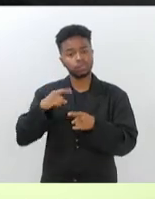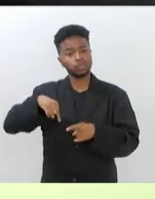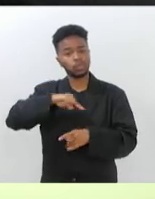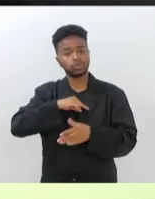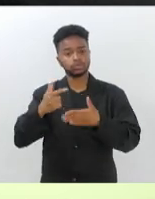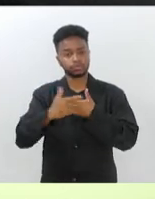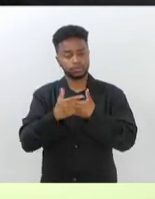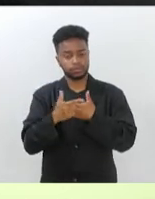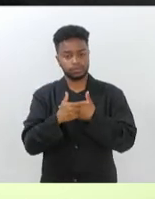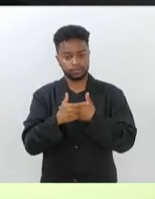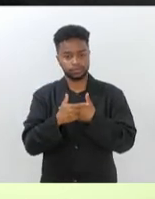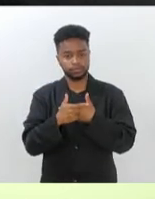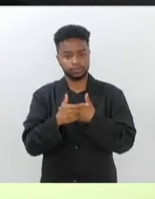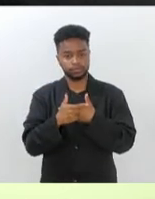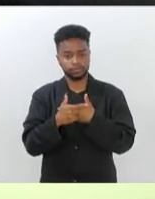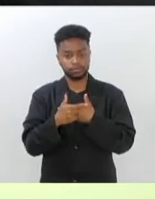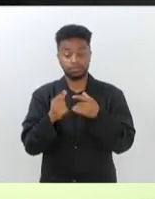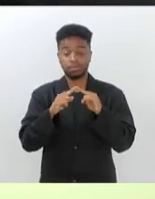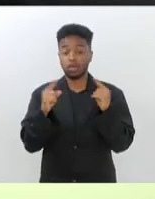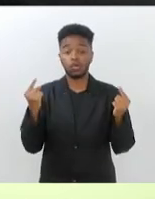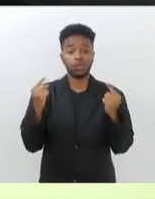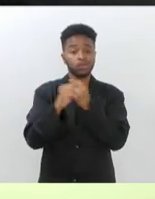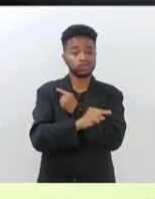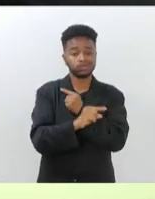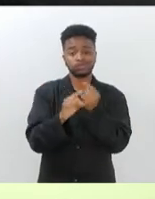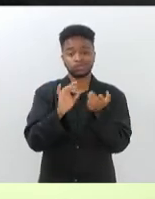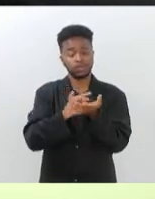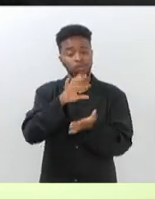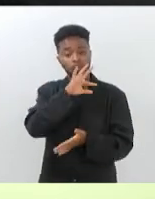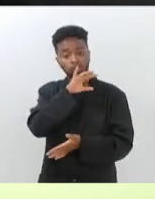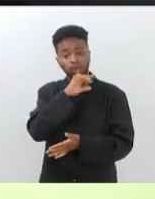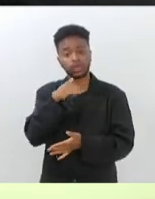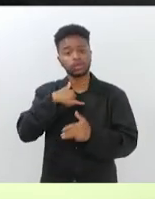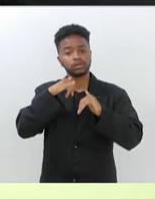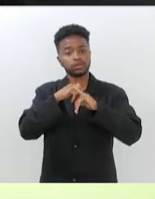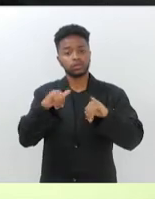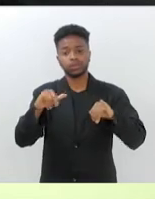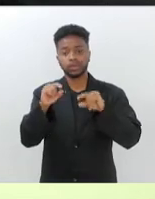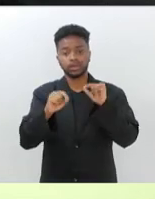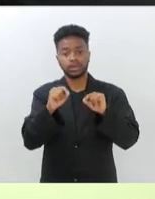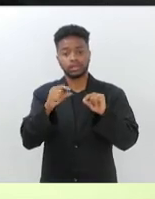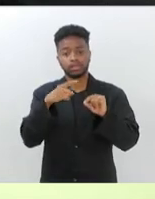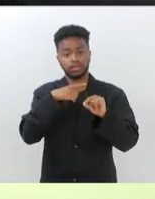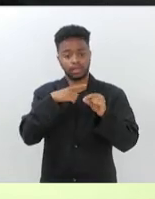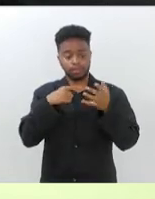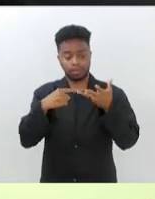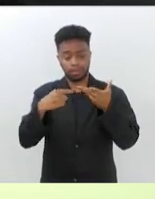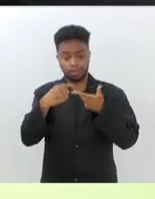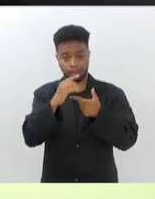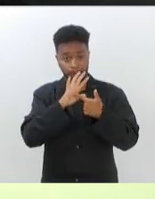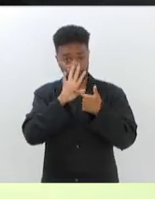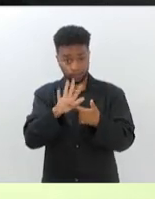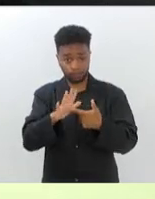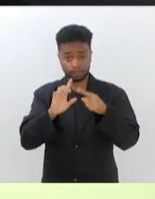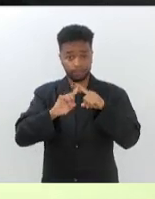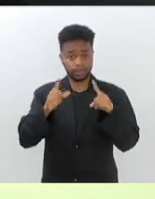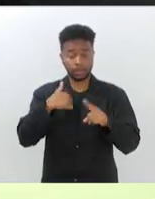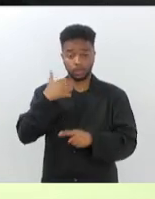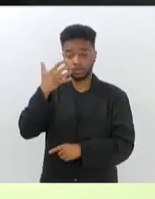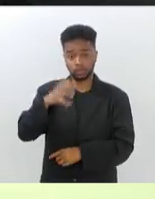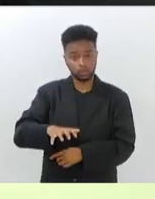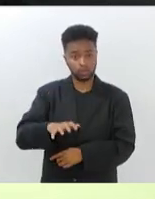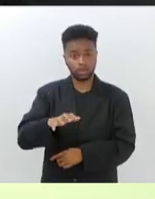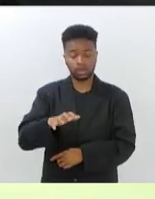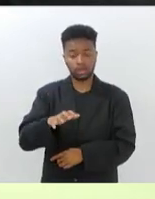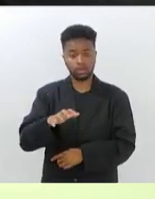papel seria o contrário muito ruim dizer o seguinte apesar das evidências eu não quero a